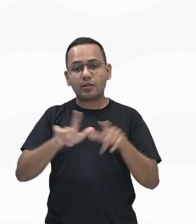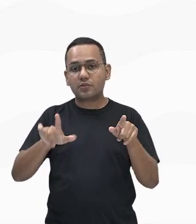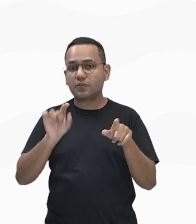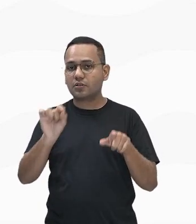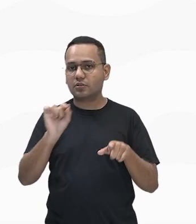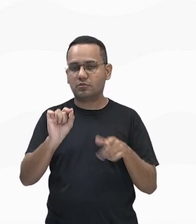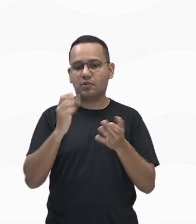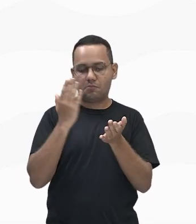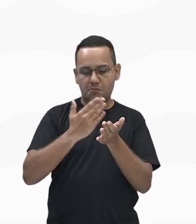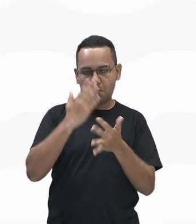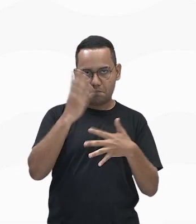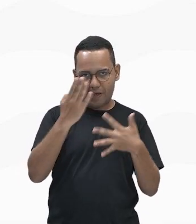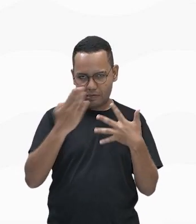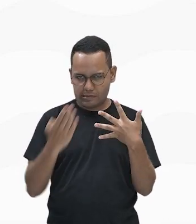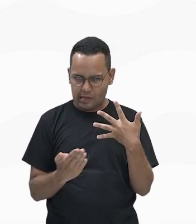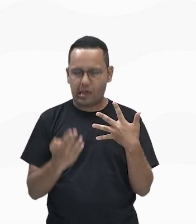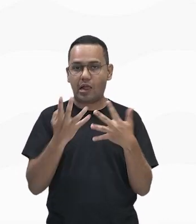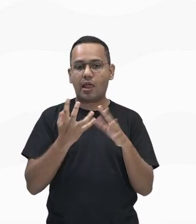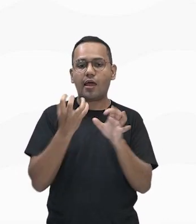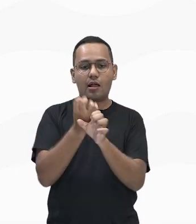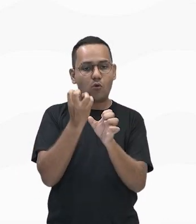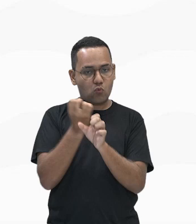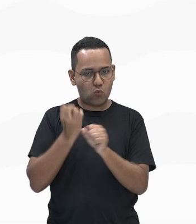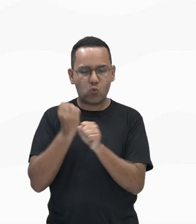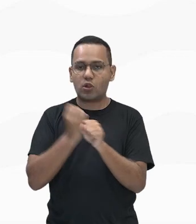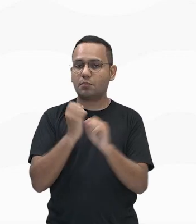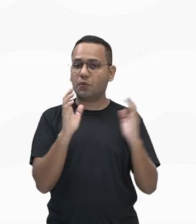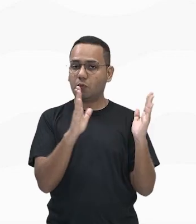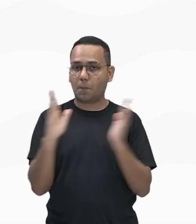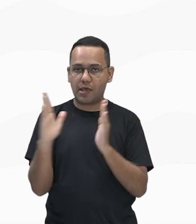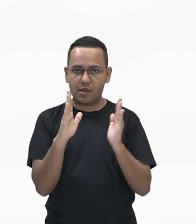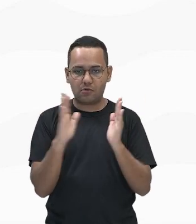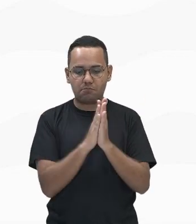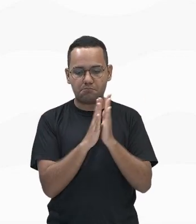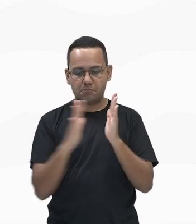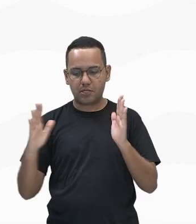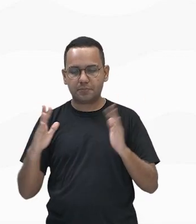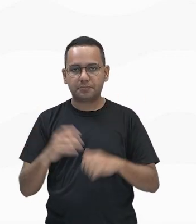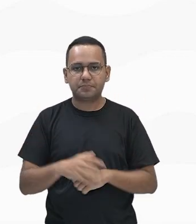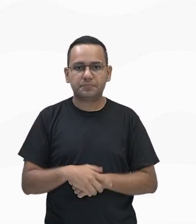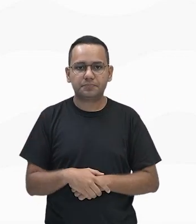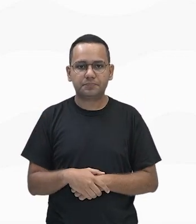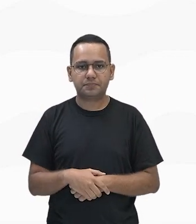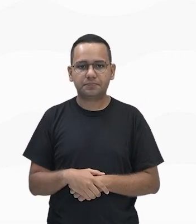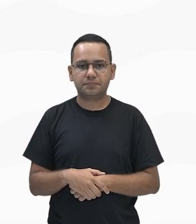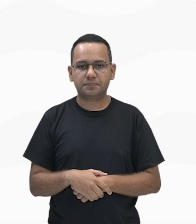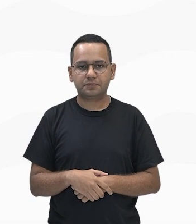são calculadas e pagas ao longo do tempo. Ok? Vamos aí.